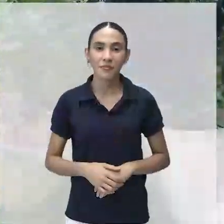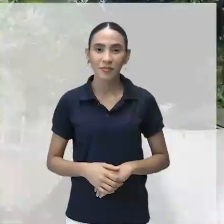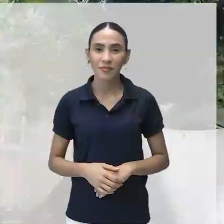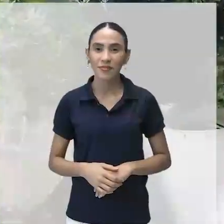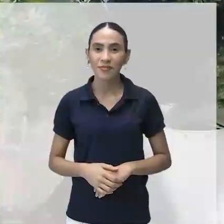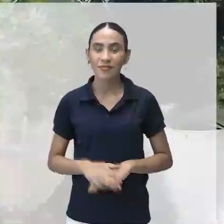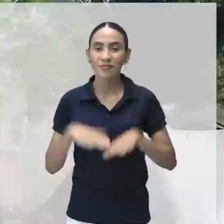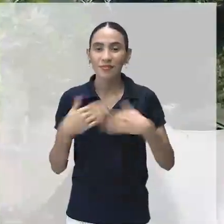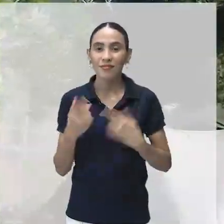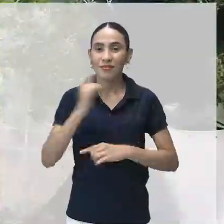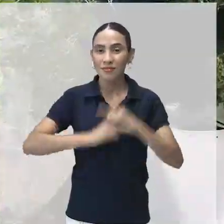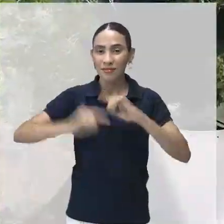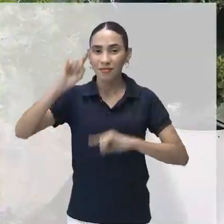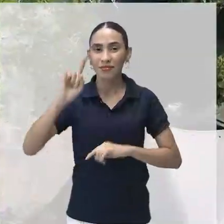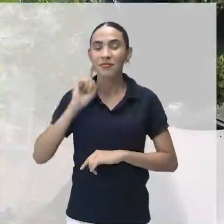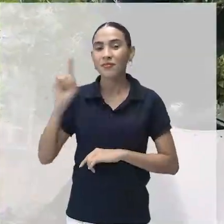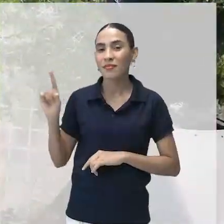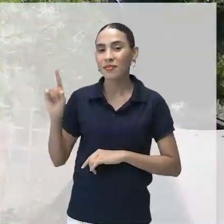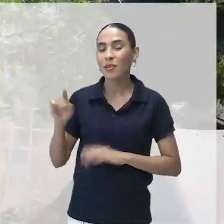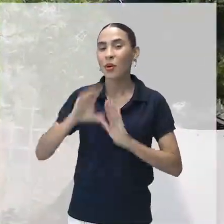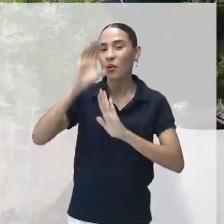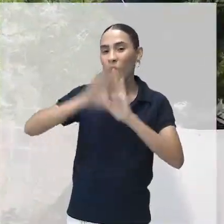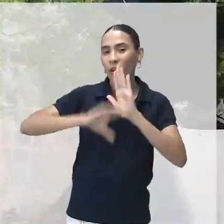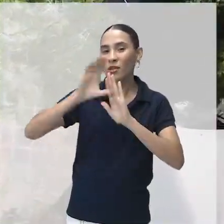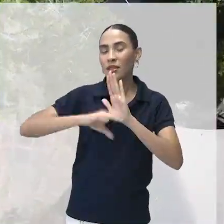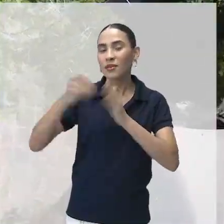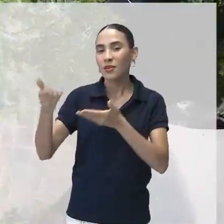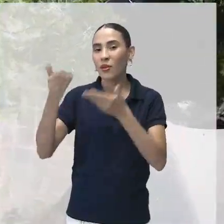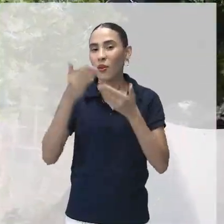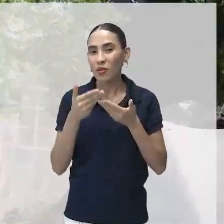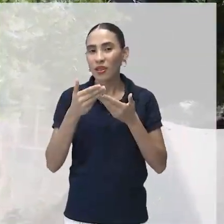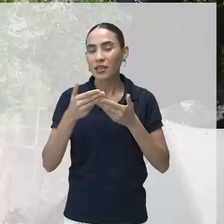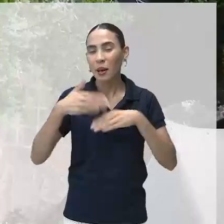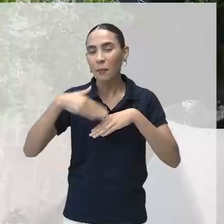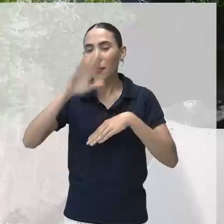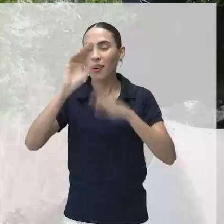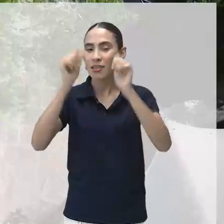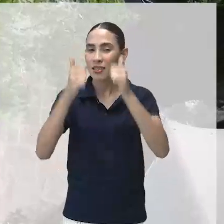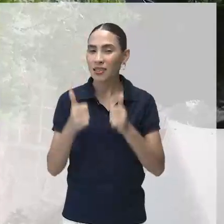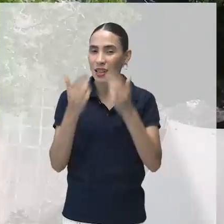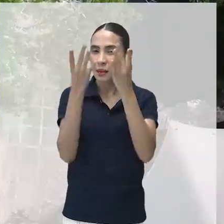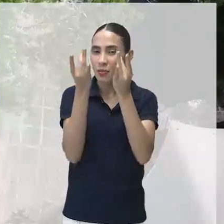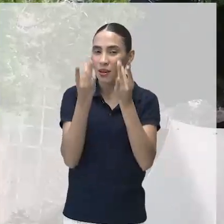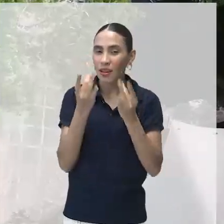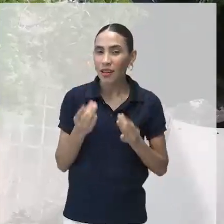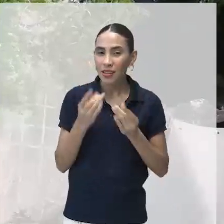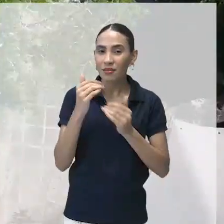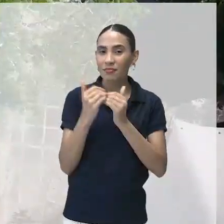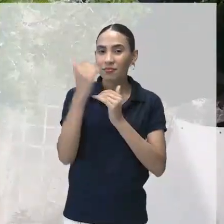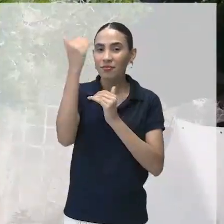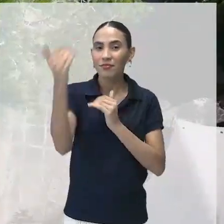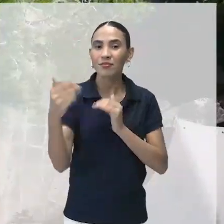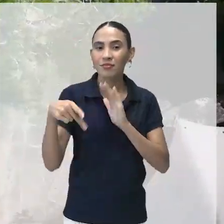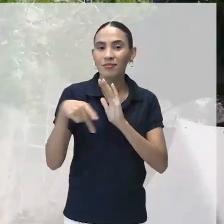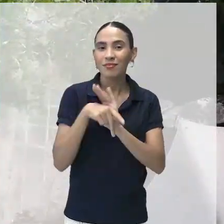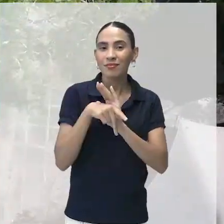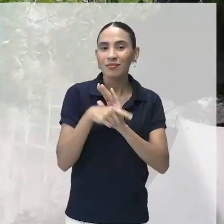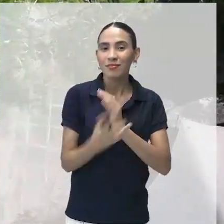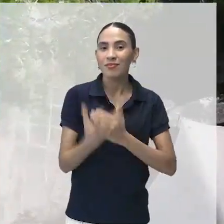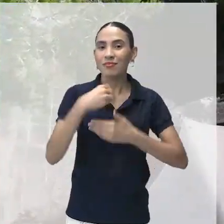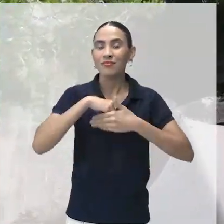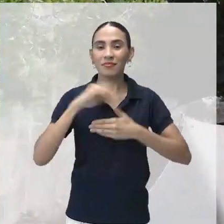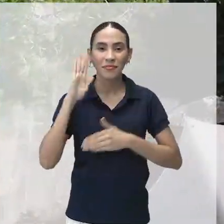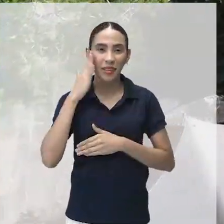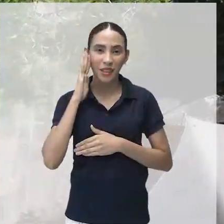Transcendência. Esse conceito nos convida a ir além, a ultrapassar os limites do nosso